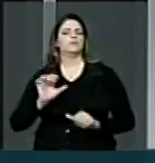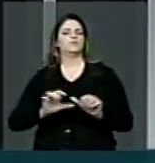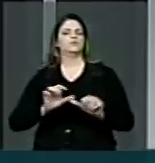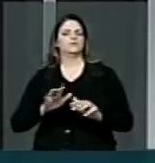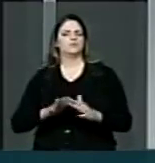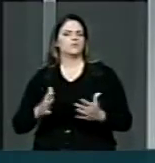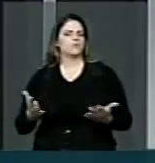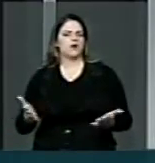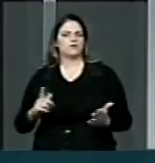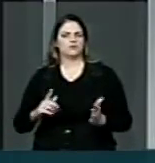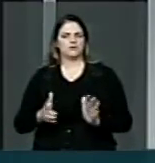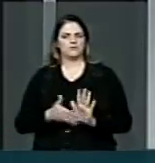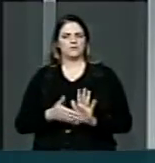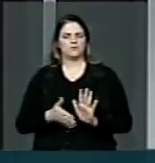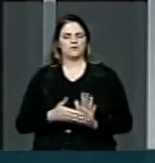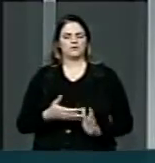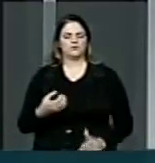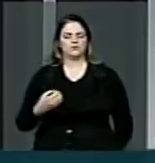da proposta